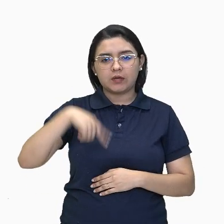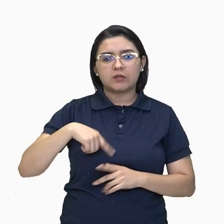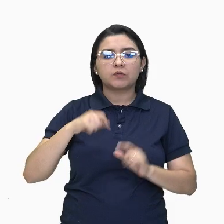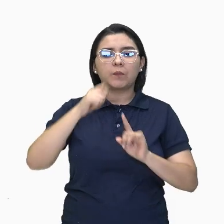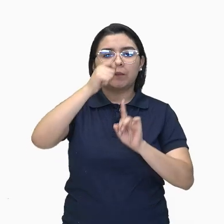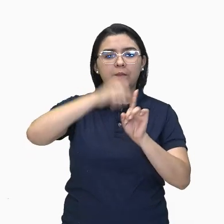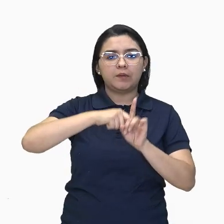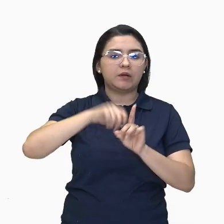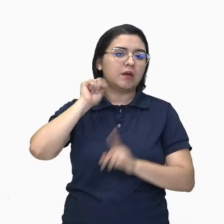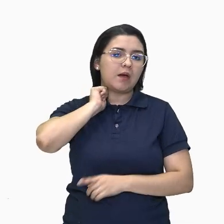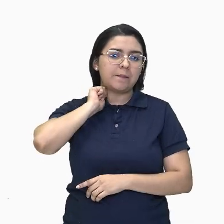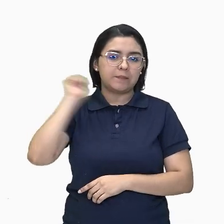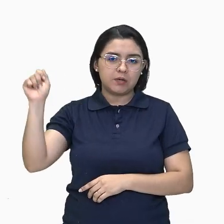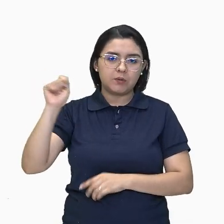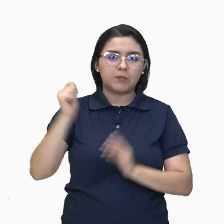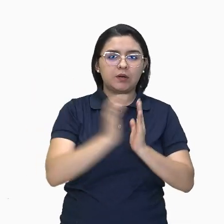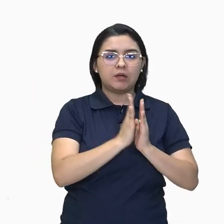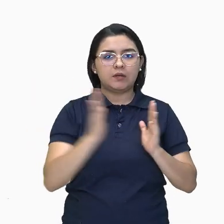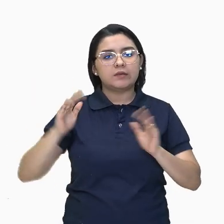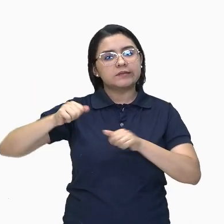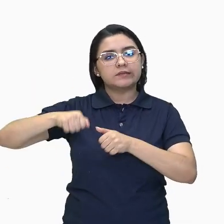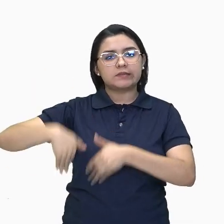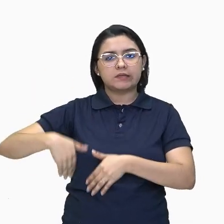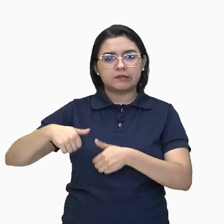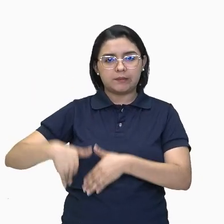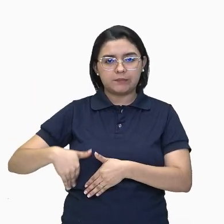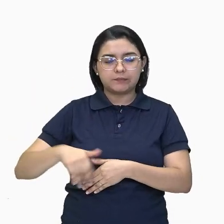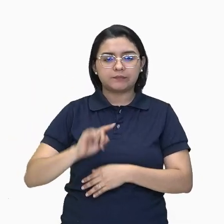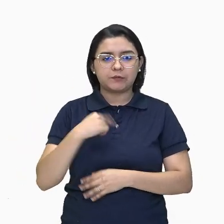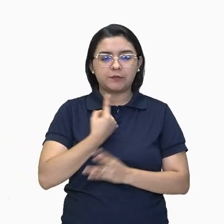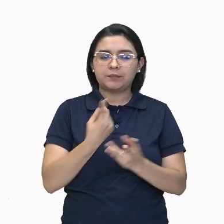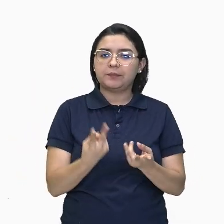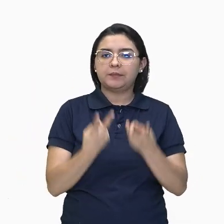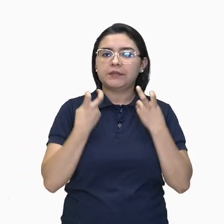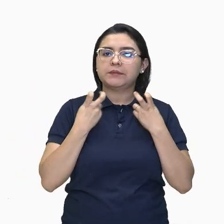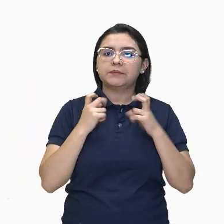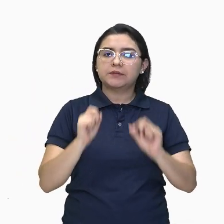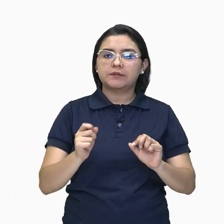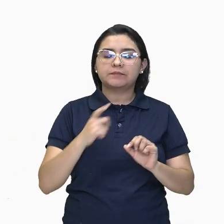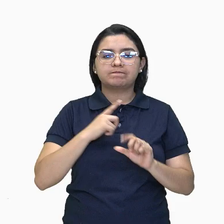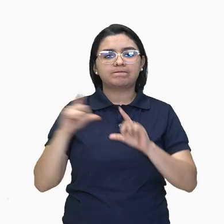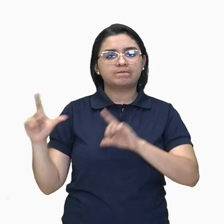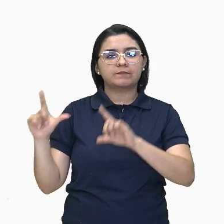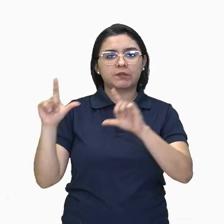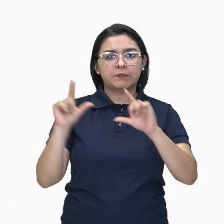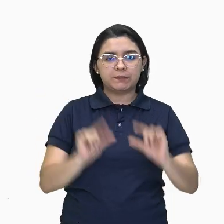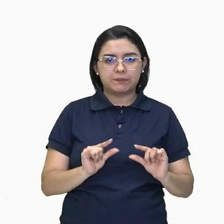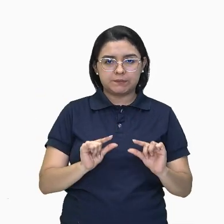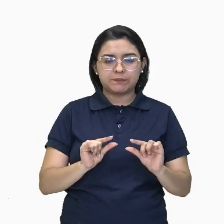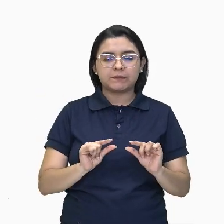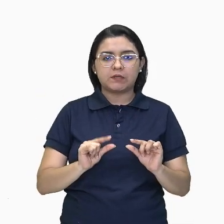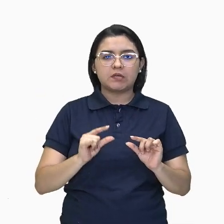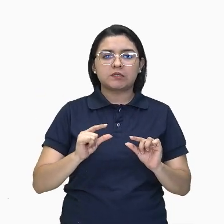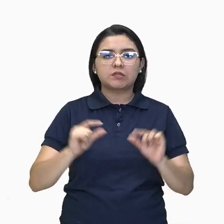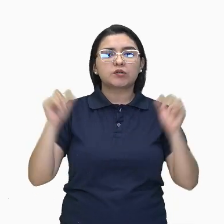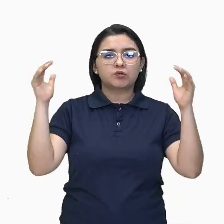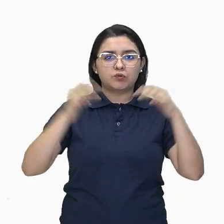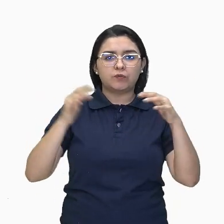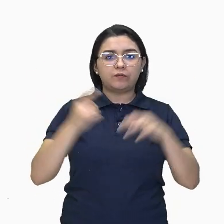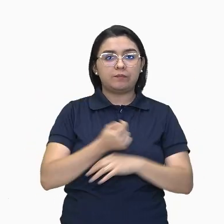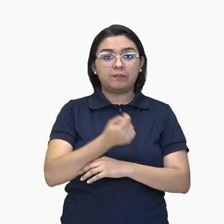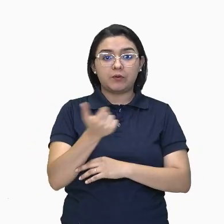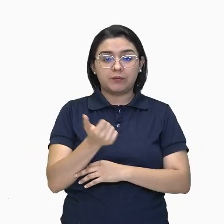ali de abril a setembro, onde a gente já observa a diminuição dessa quantidade de